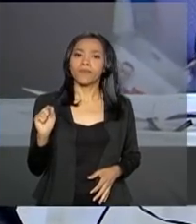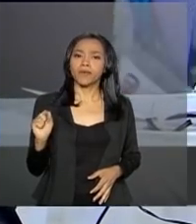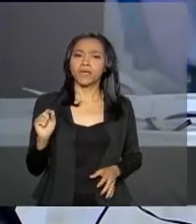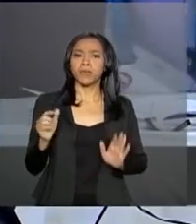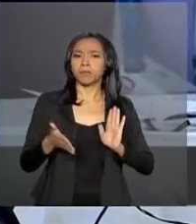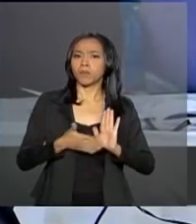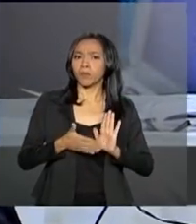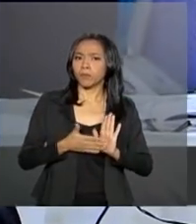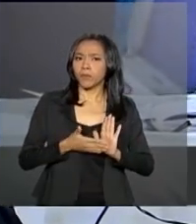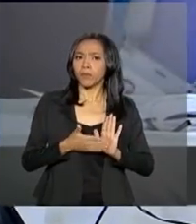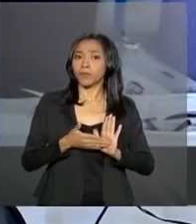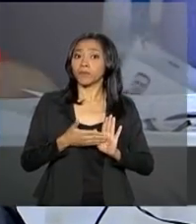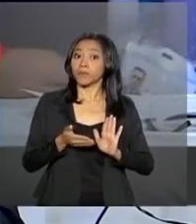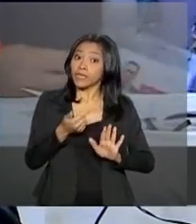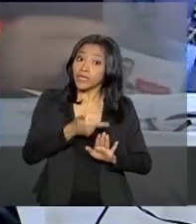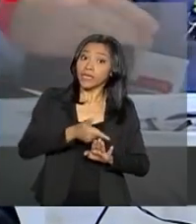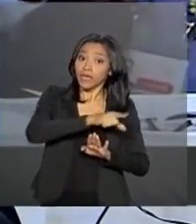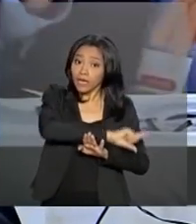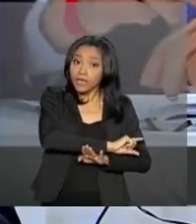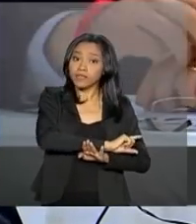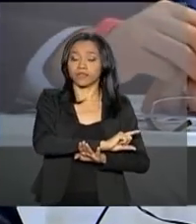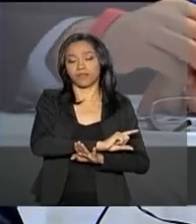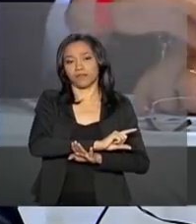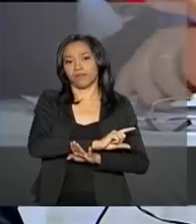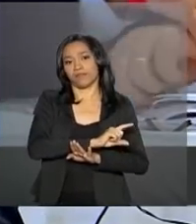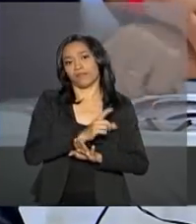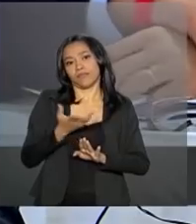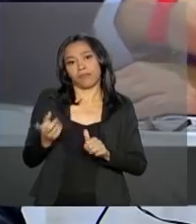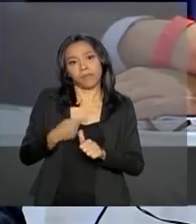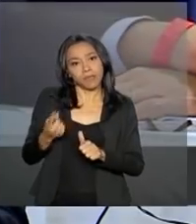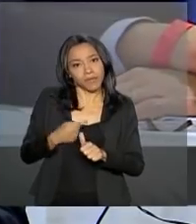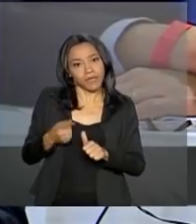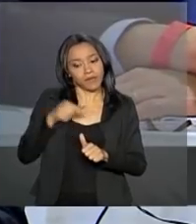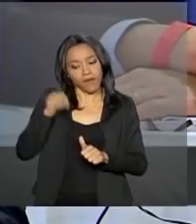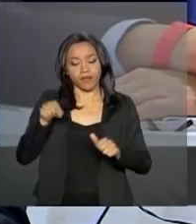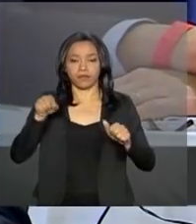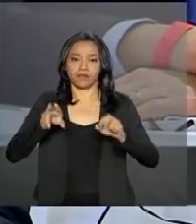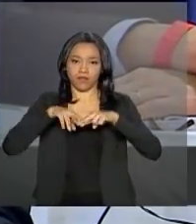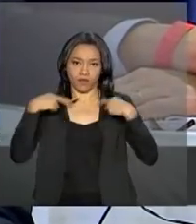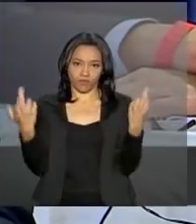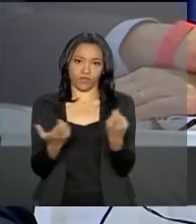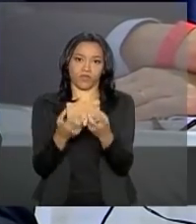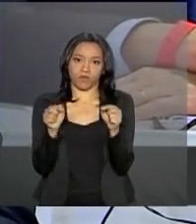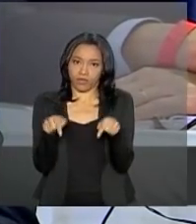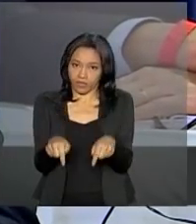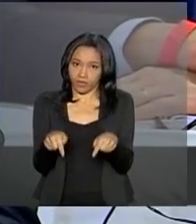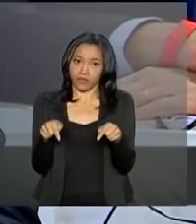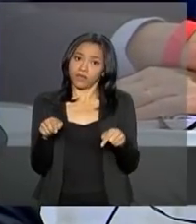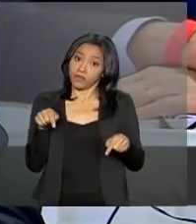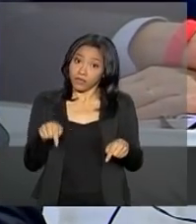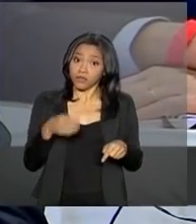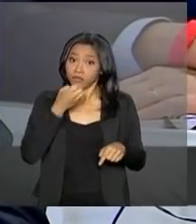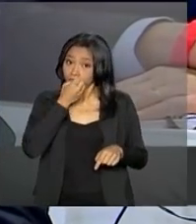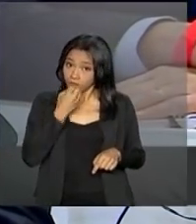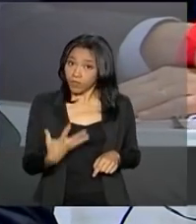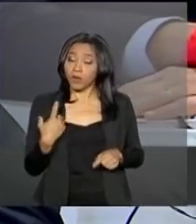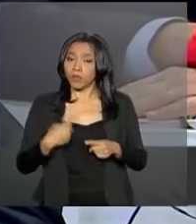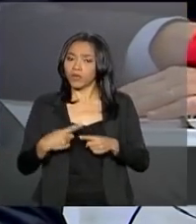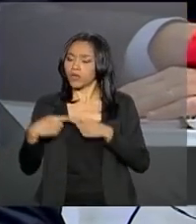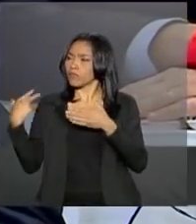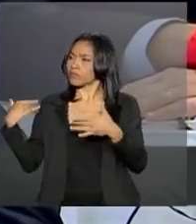que antes a no brics nós tivéssemos esta reunião preliminar iguaçu tem sido muito útil porque ao longo do tempo